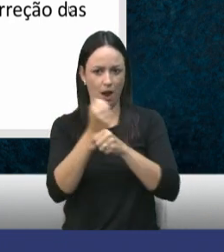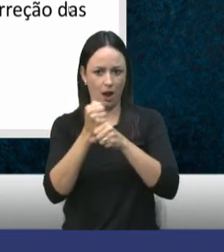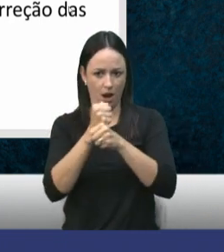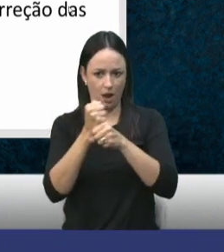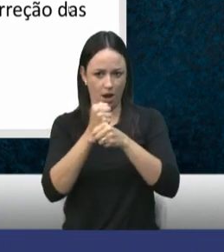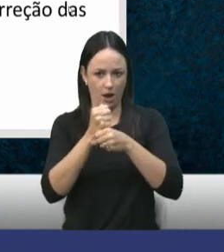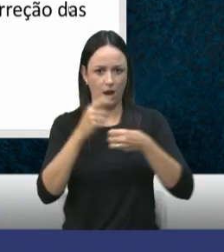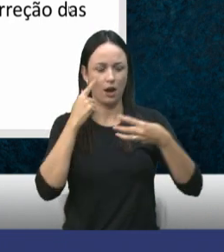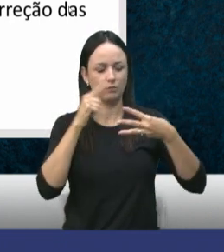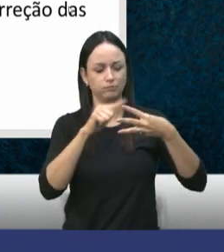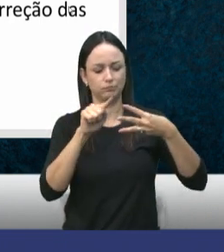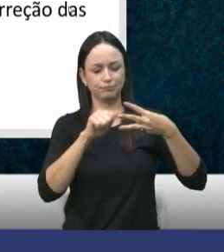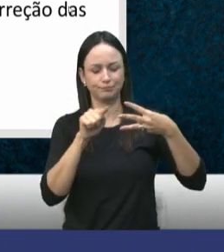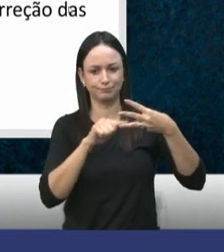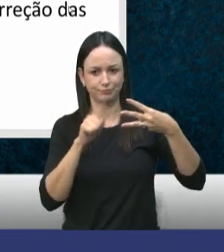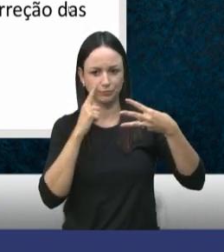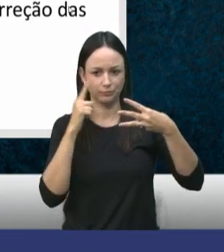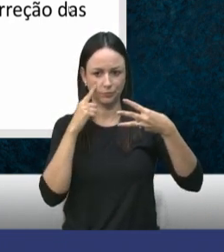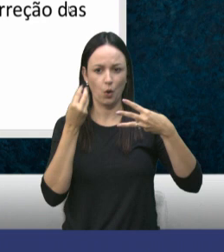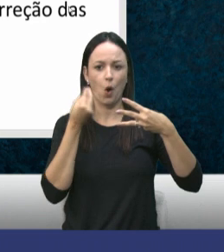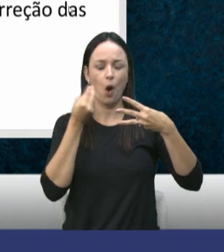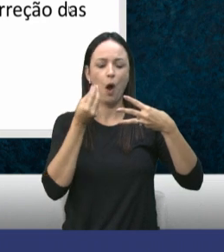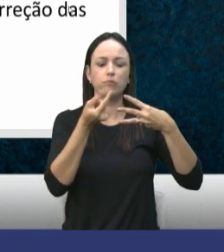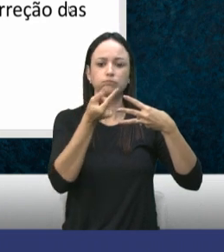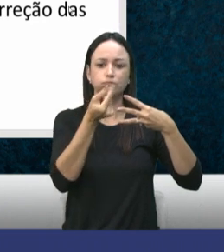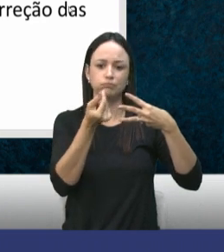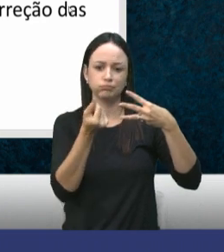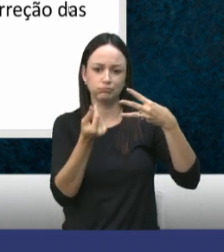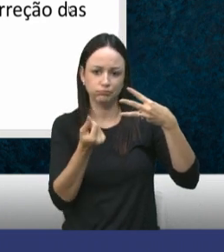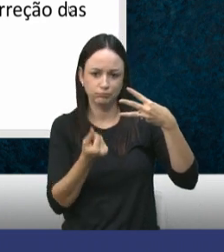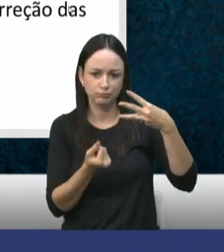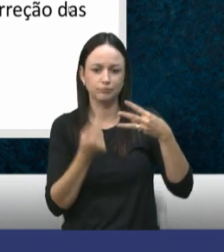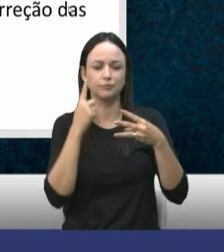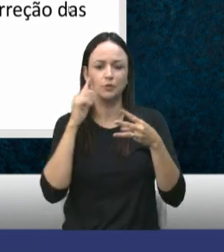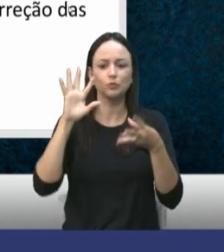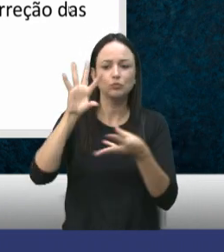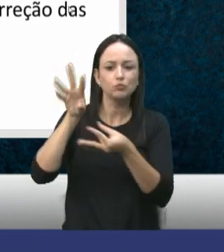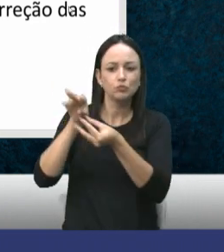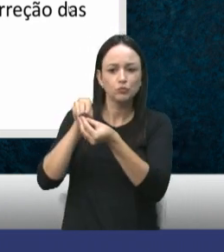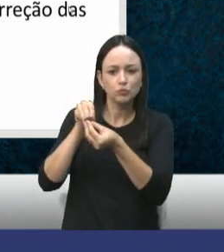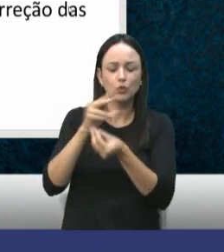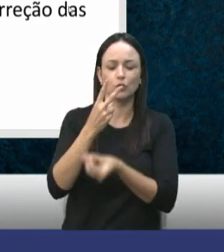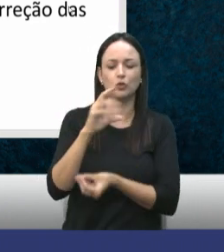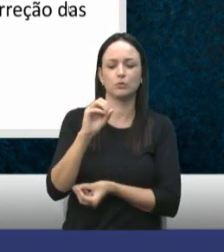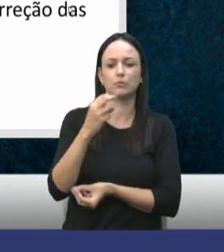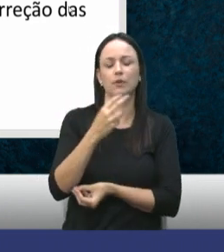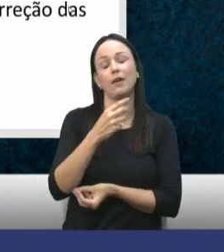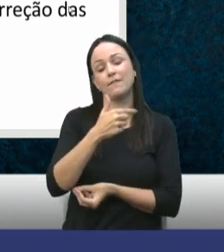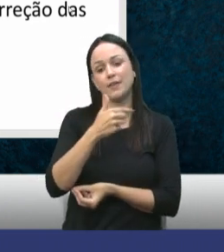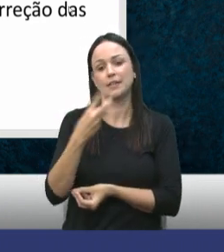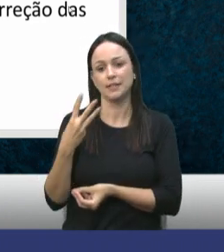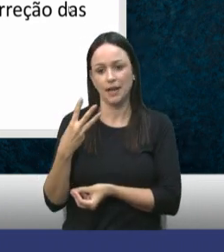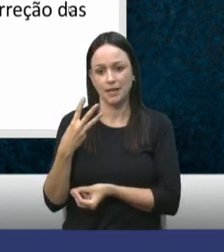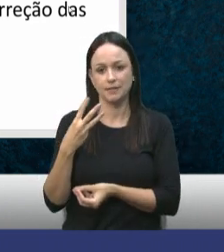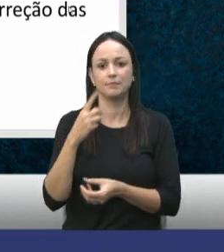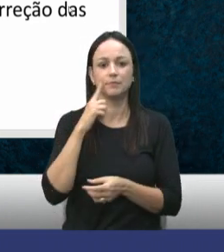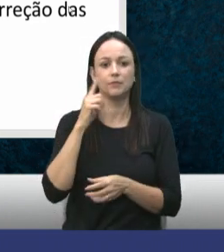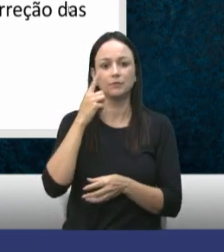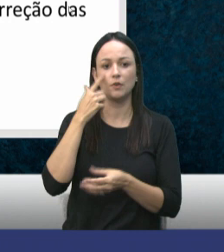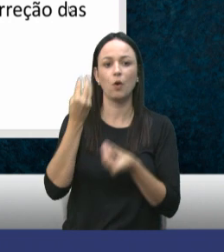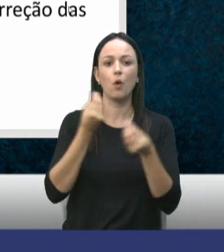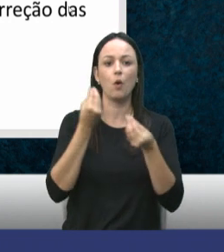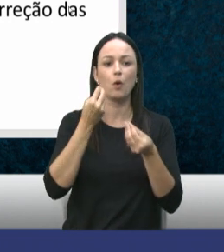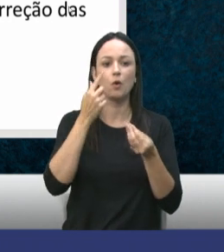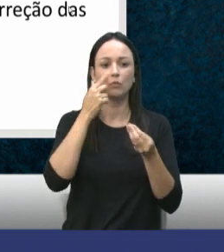receita para o exercício 2023 e com base efetivamente no realizado em 2022. Então, a gente